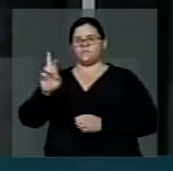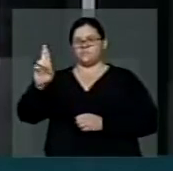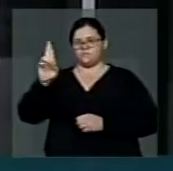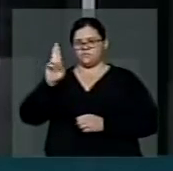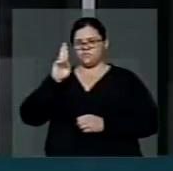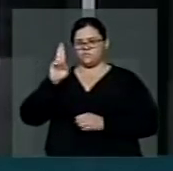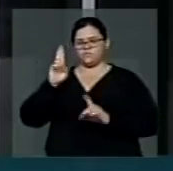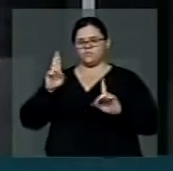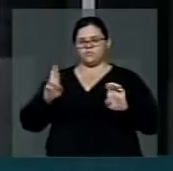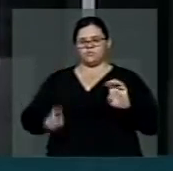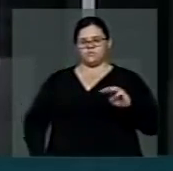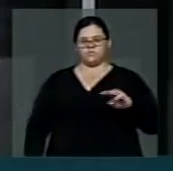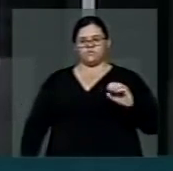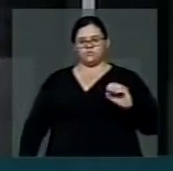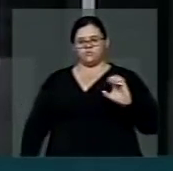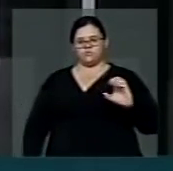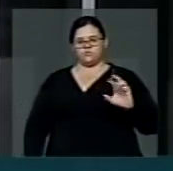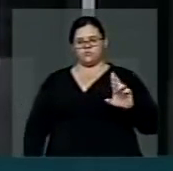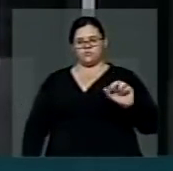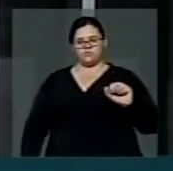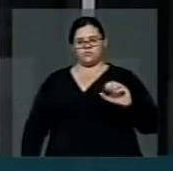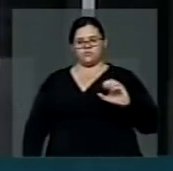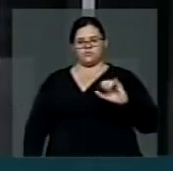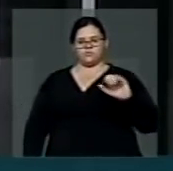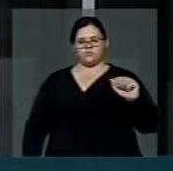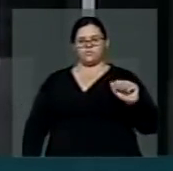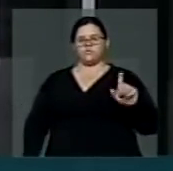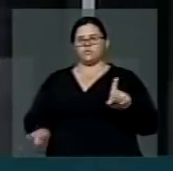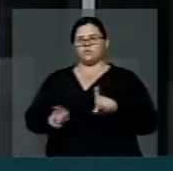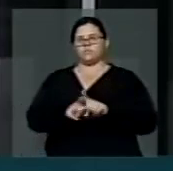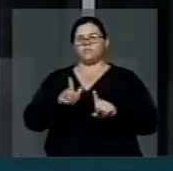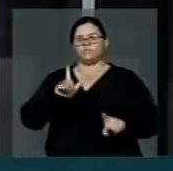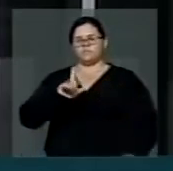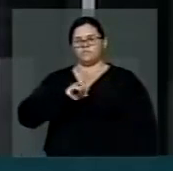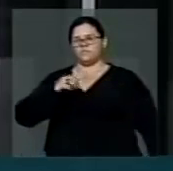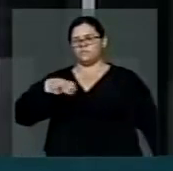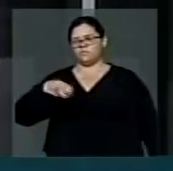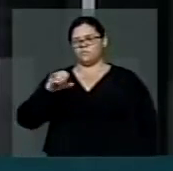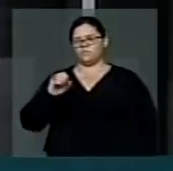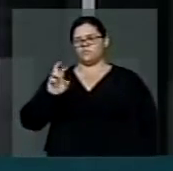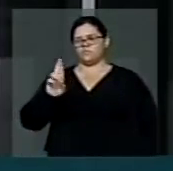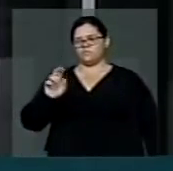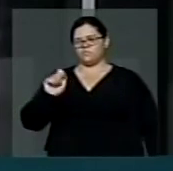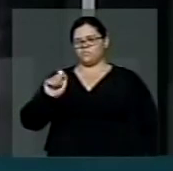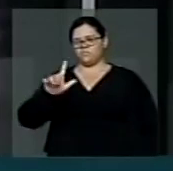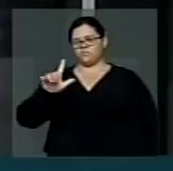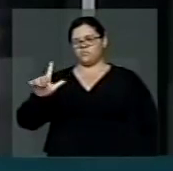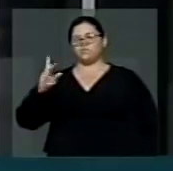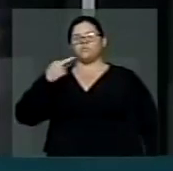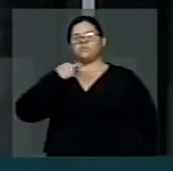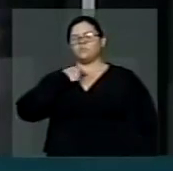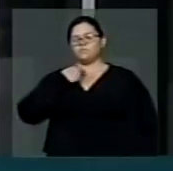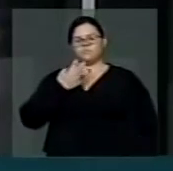representatividade democrática e grandeza moral para não se submeter a esses